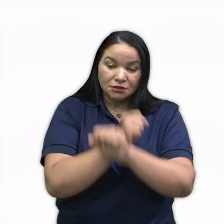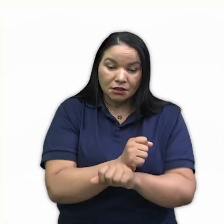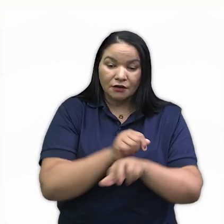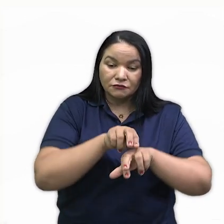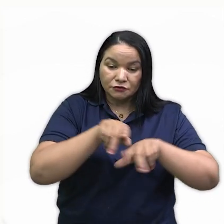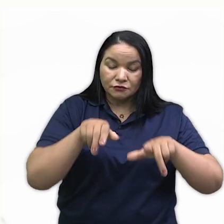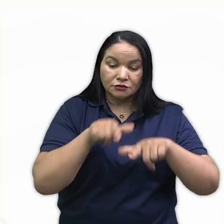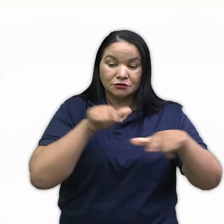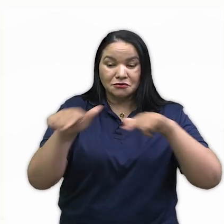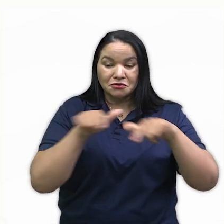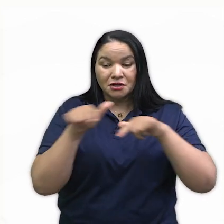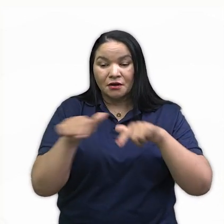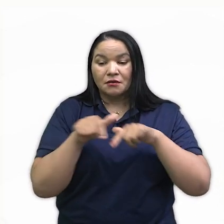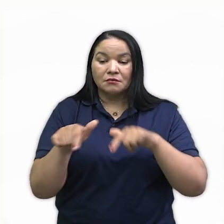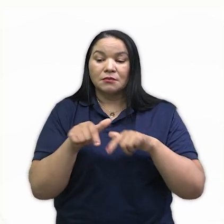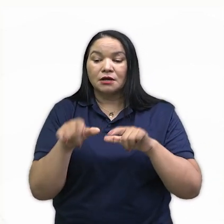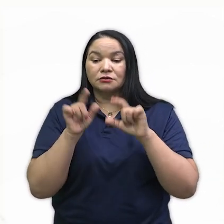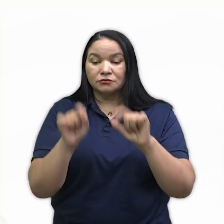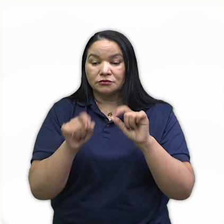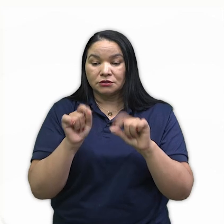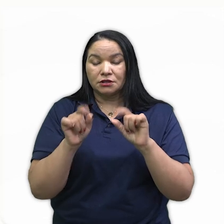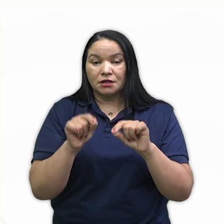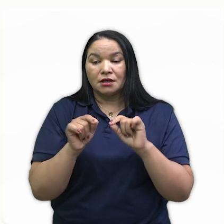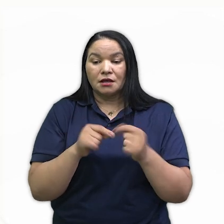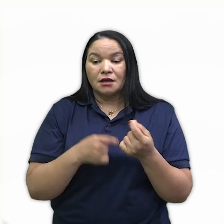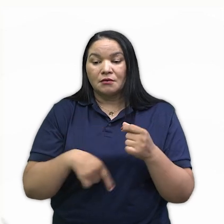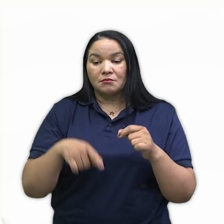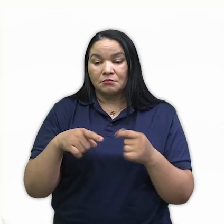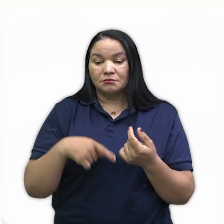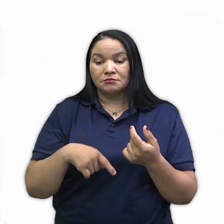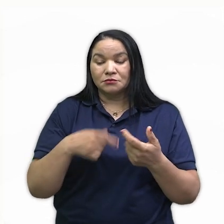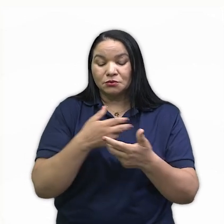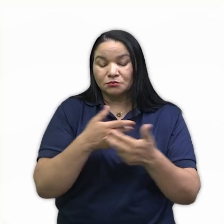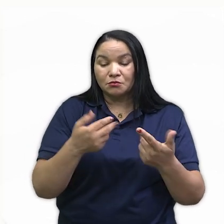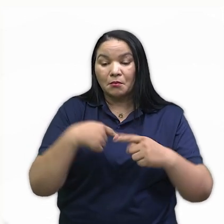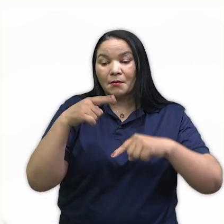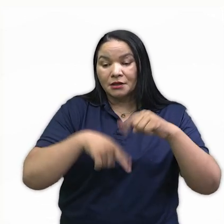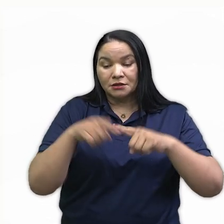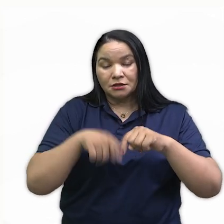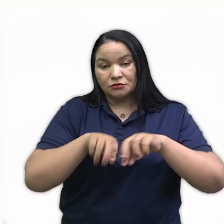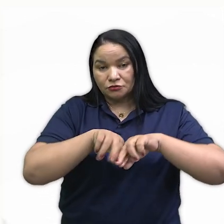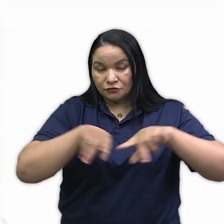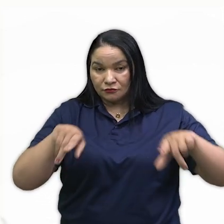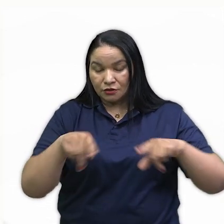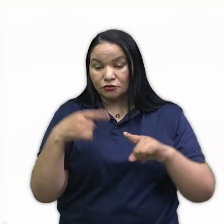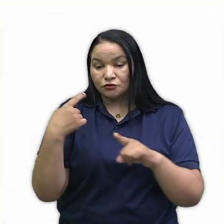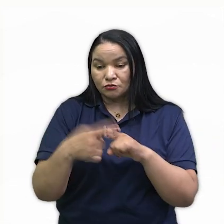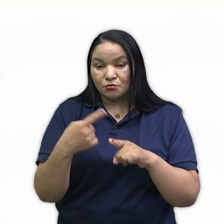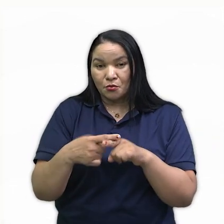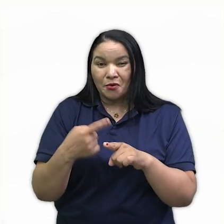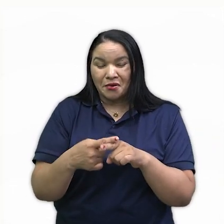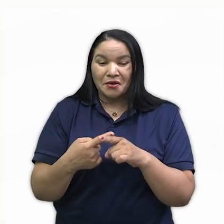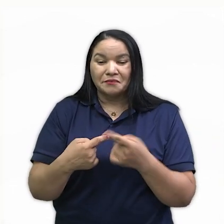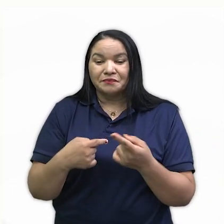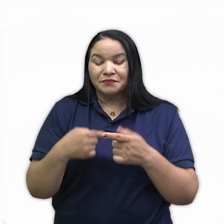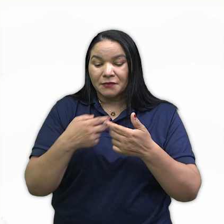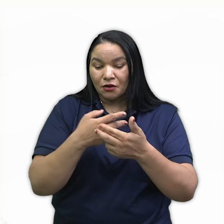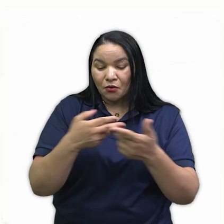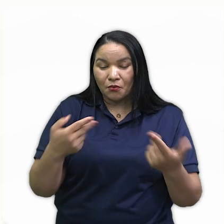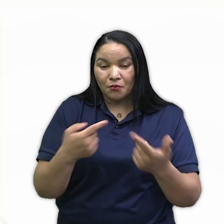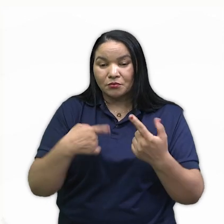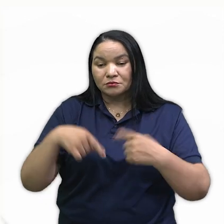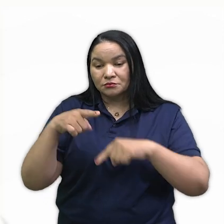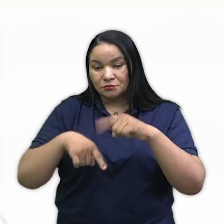na coleta da chamada drogas do sertão. Essas drogas do sertão era retirada ali de